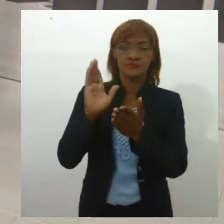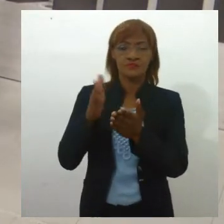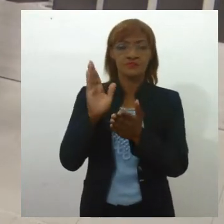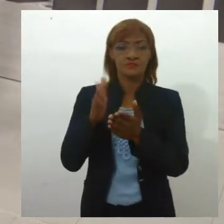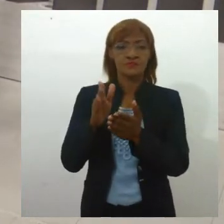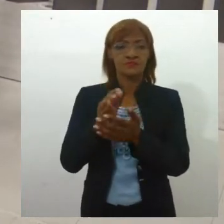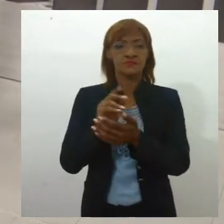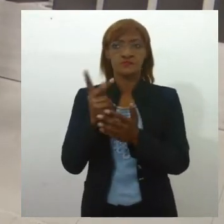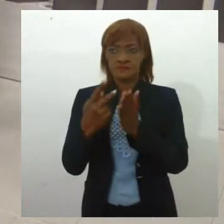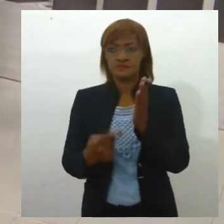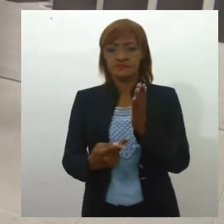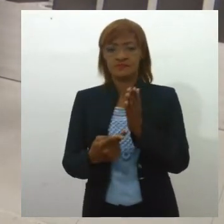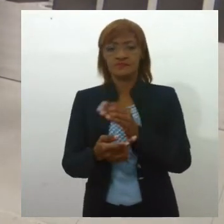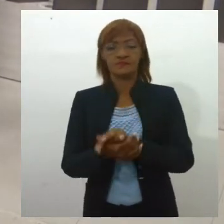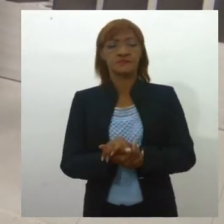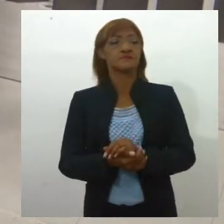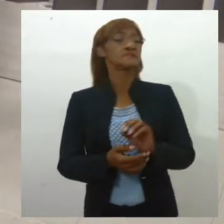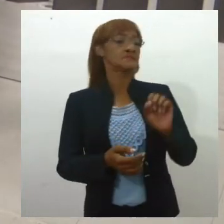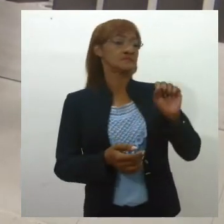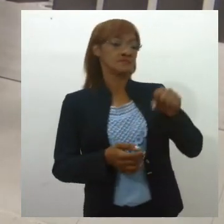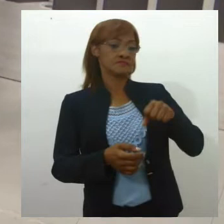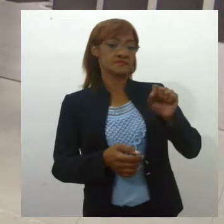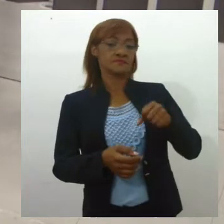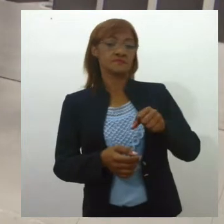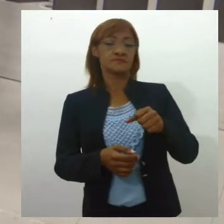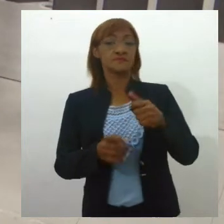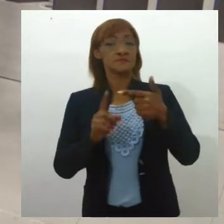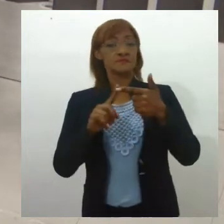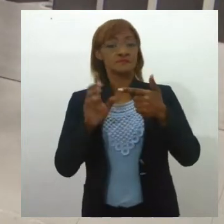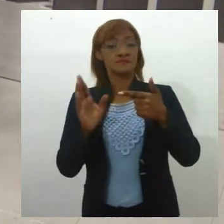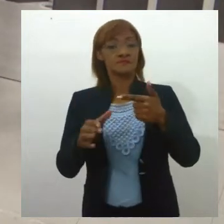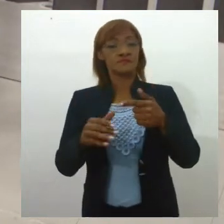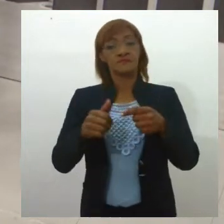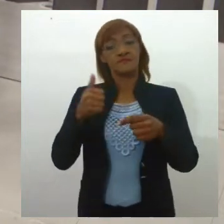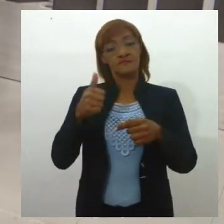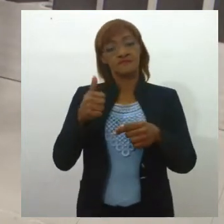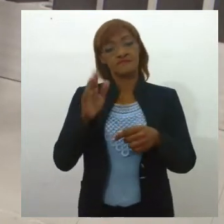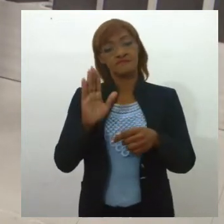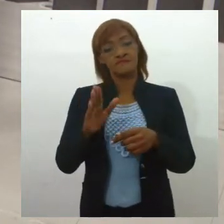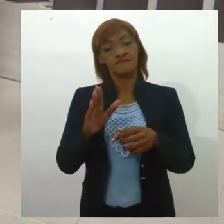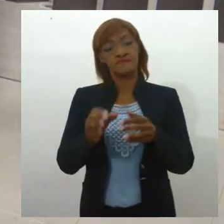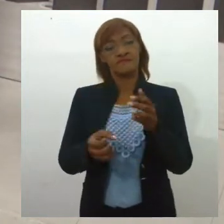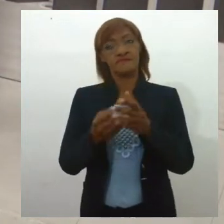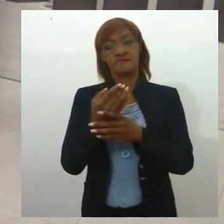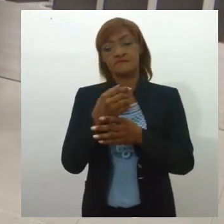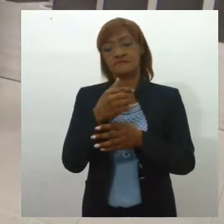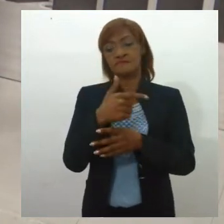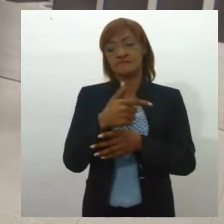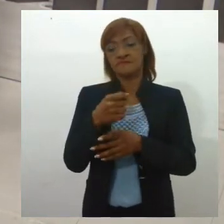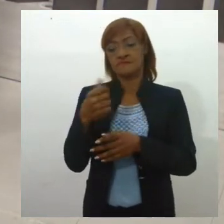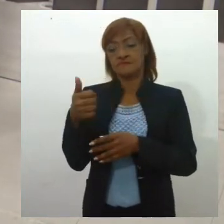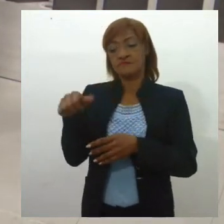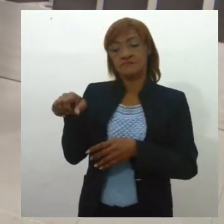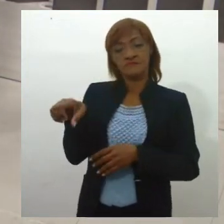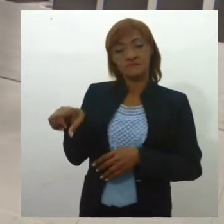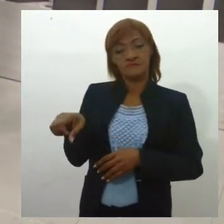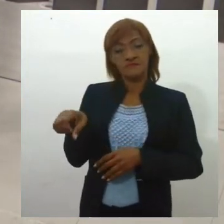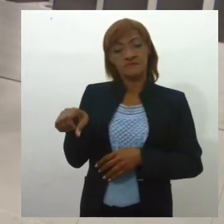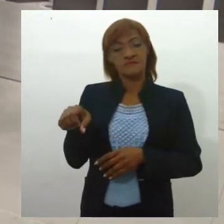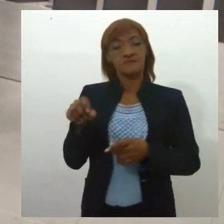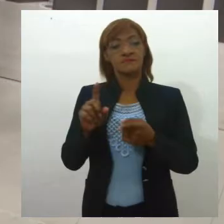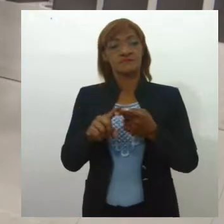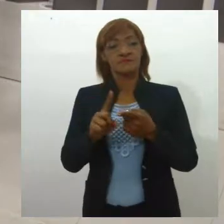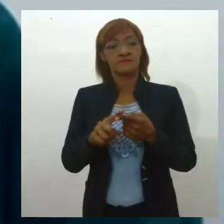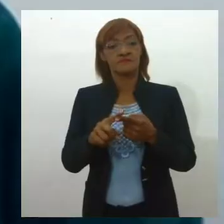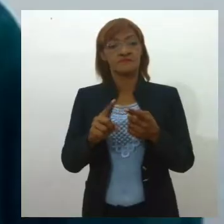projeto? Isso, é o segundo livro. O outro livro a gente lançou logo em 2019. São também, no outro livro